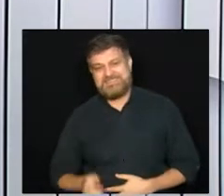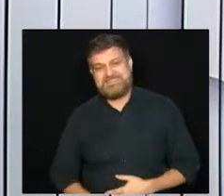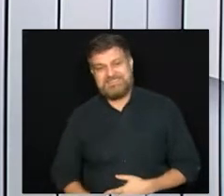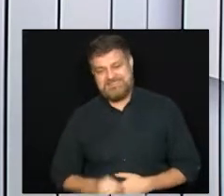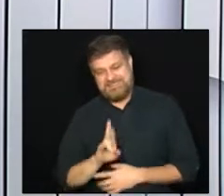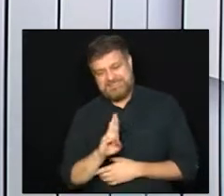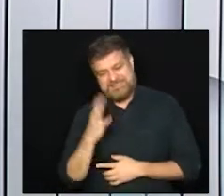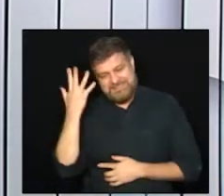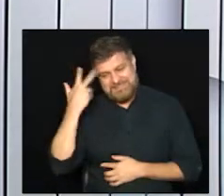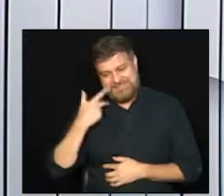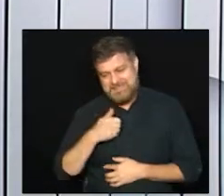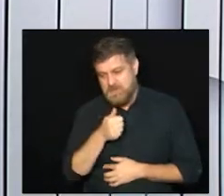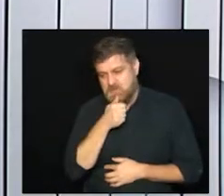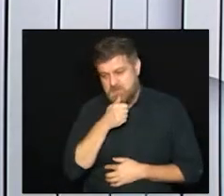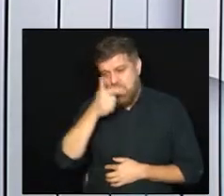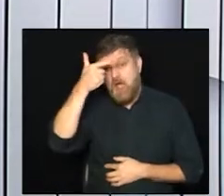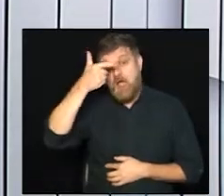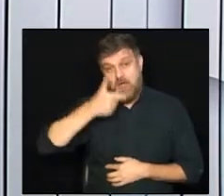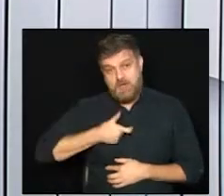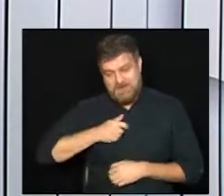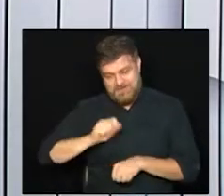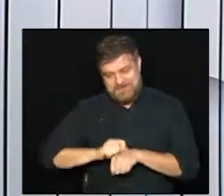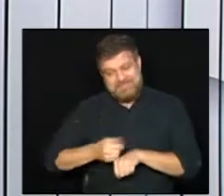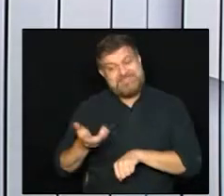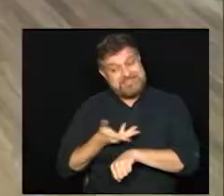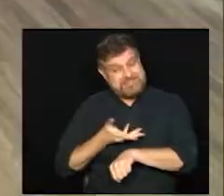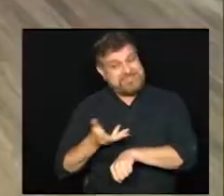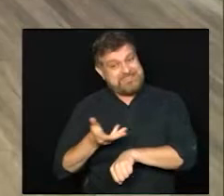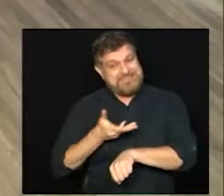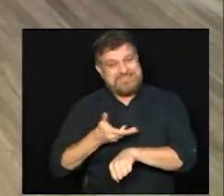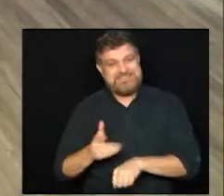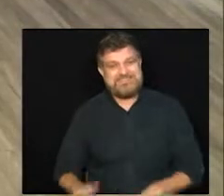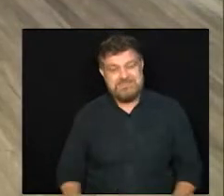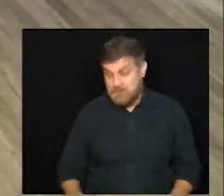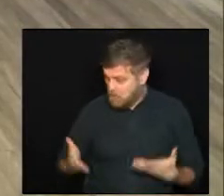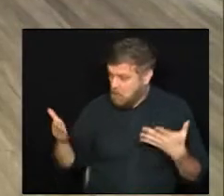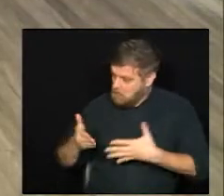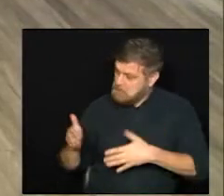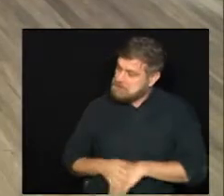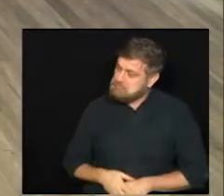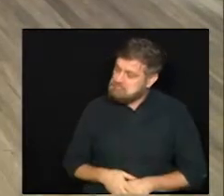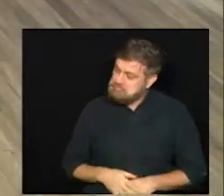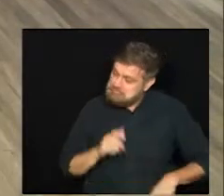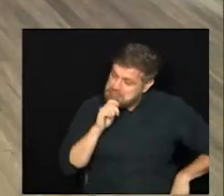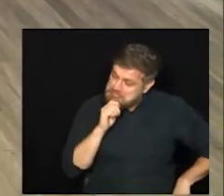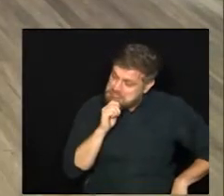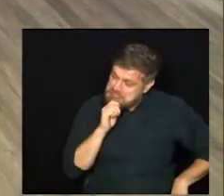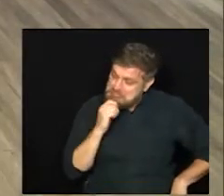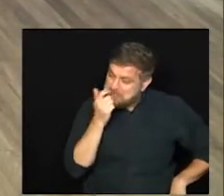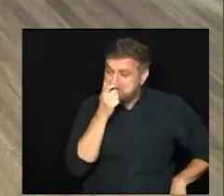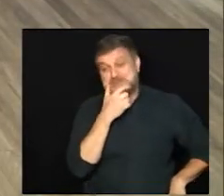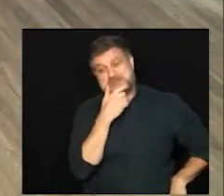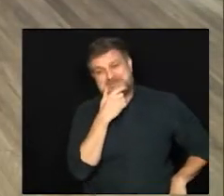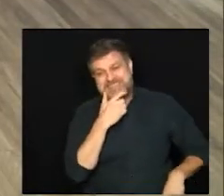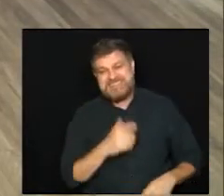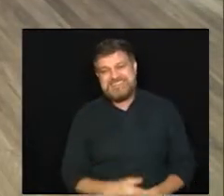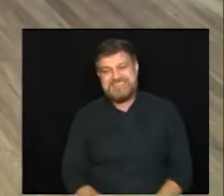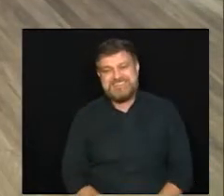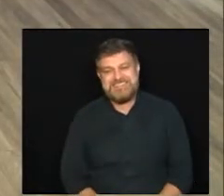mas obviamente que eu farei o quanto antes, talvez até hoje, viu, André Aranha?